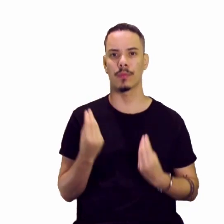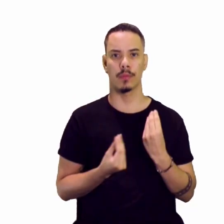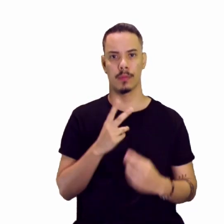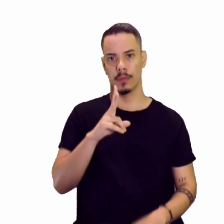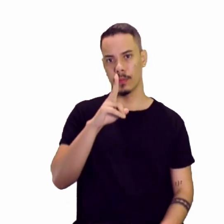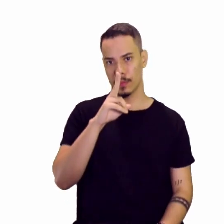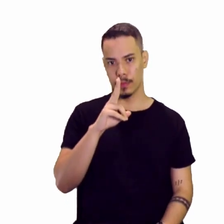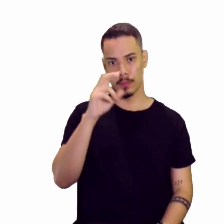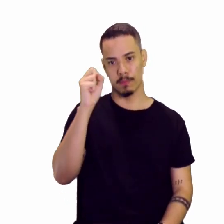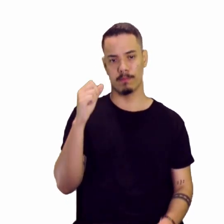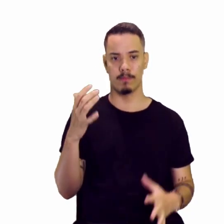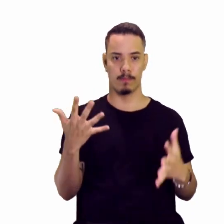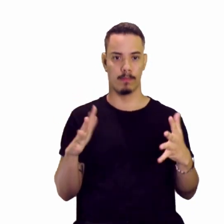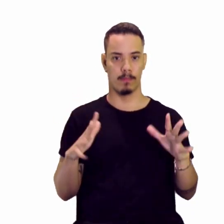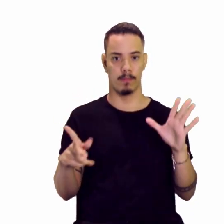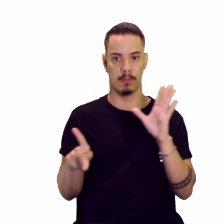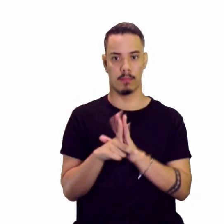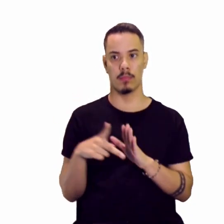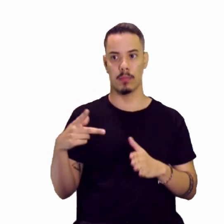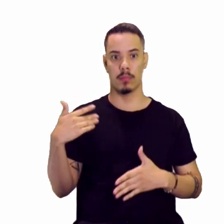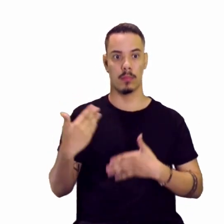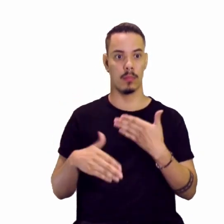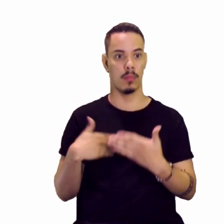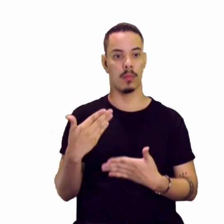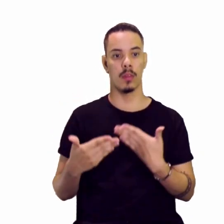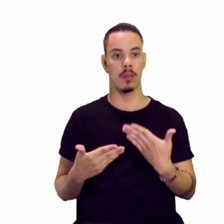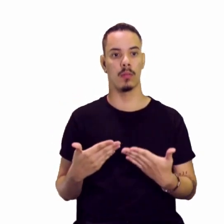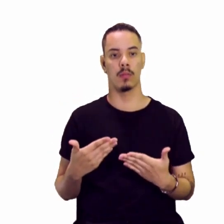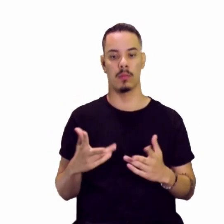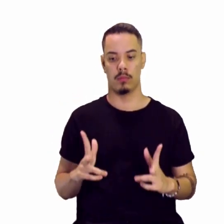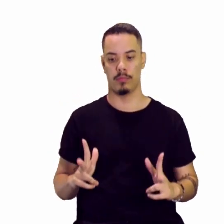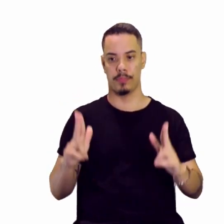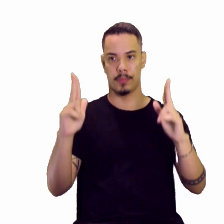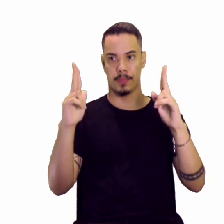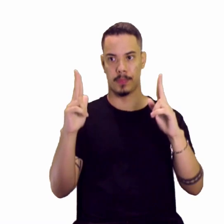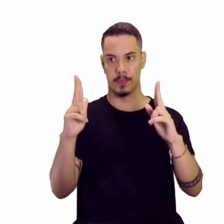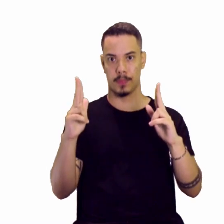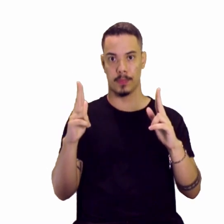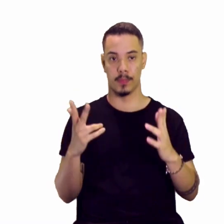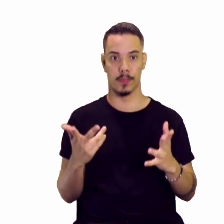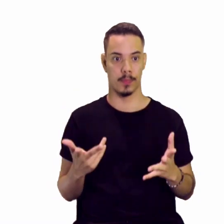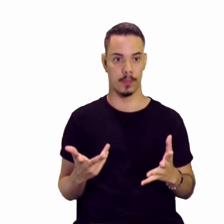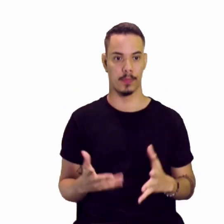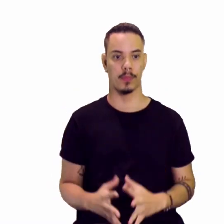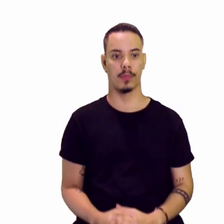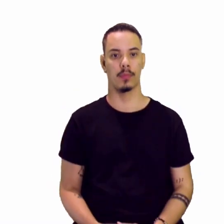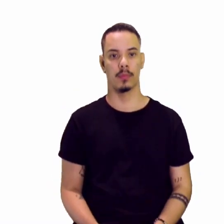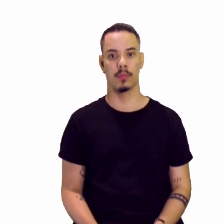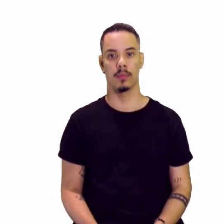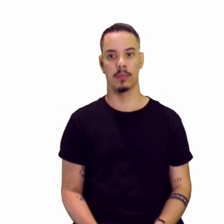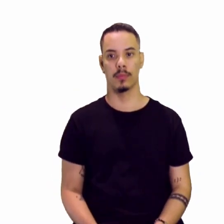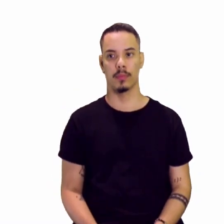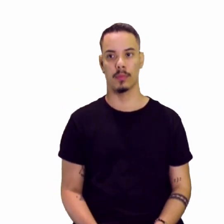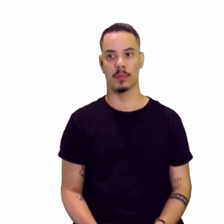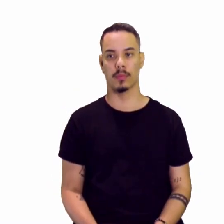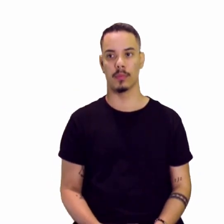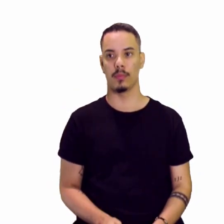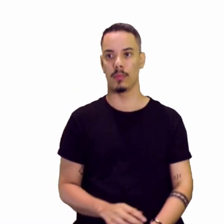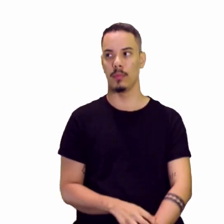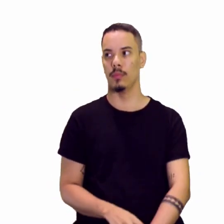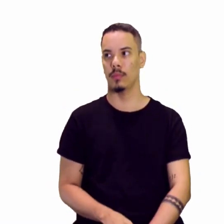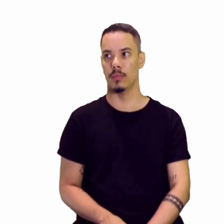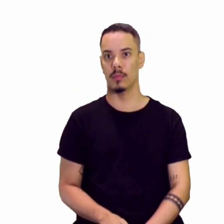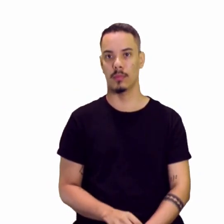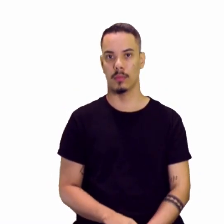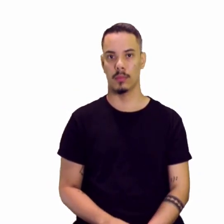força média desenvolvida pelo motor da moto no trecho considerado. Olha então, aí. Vamos